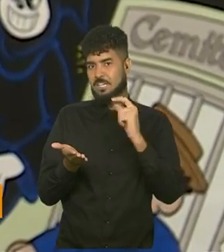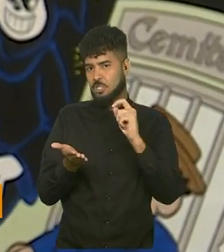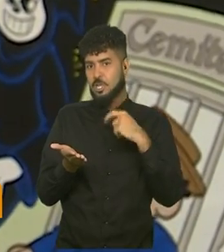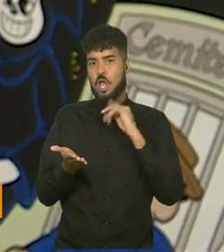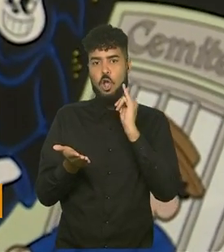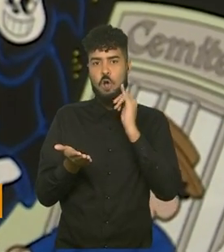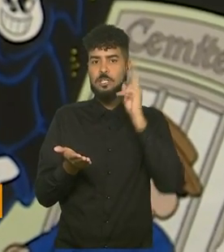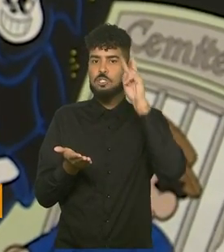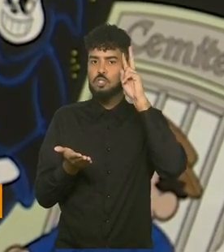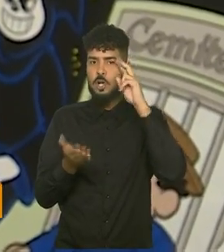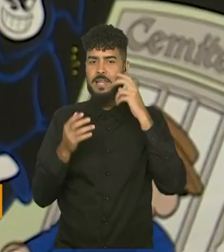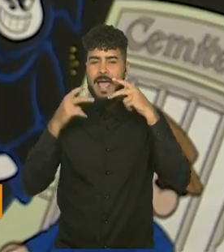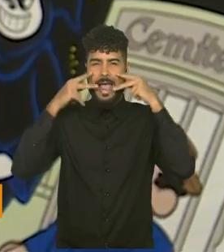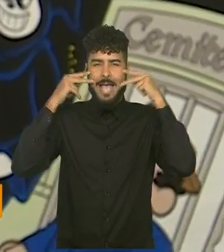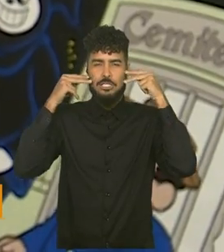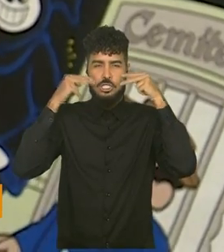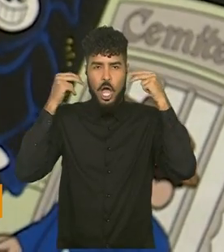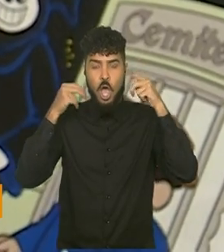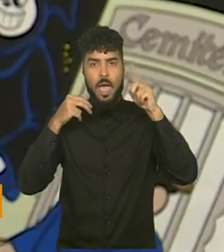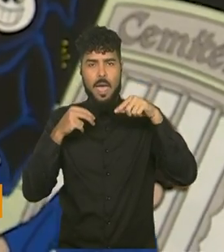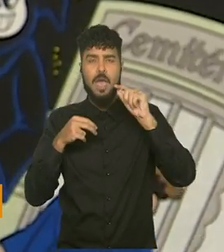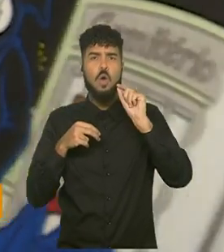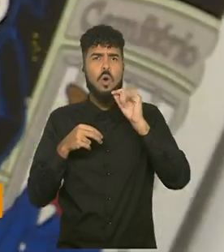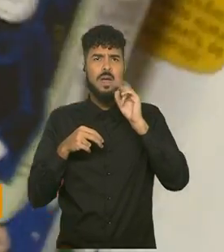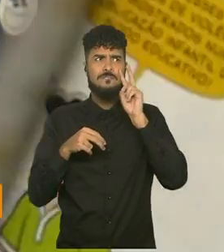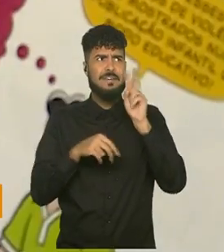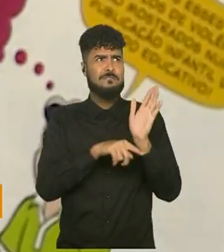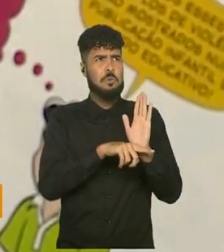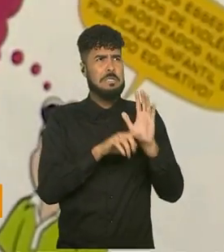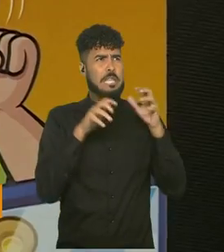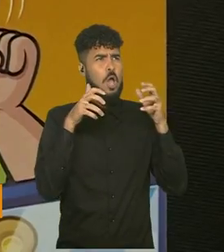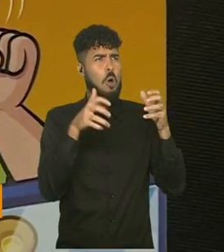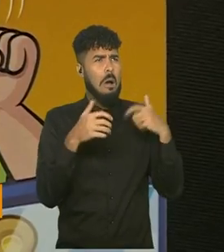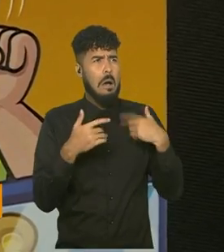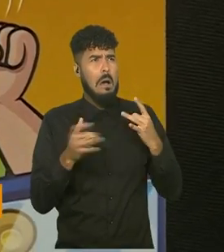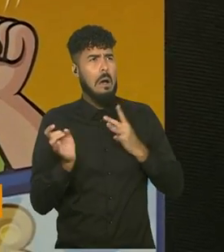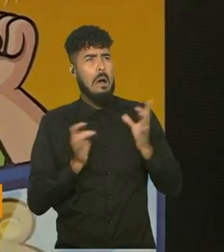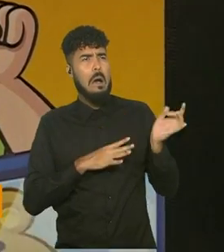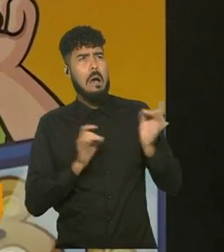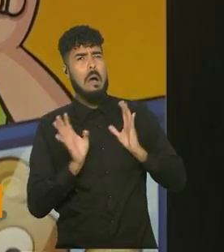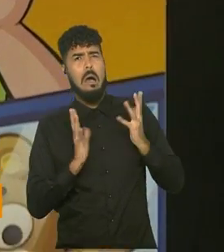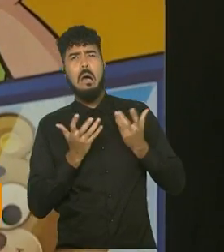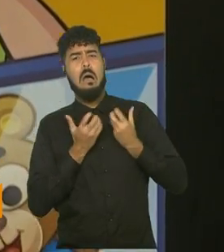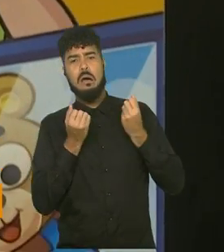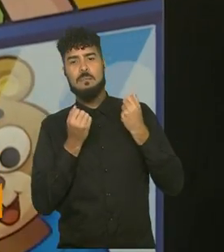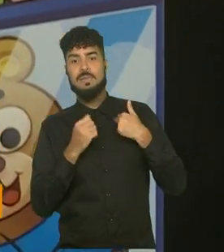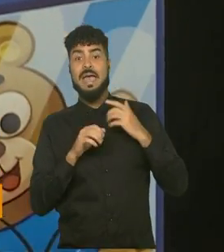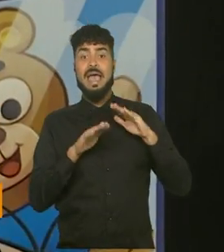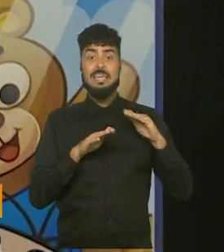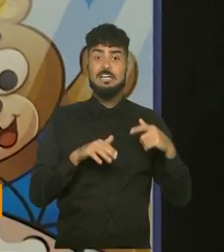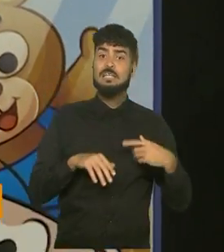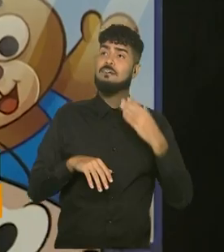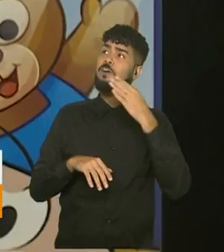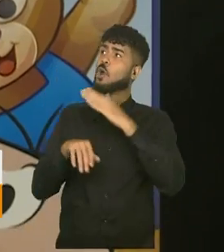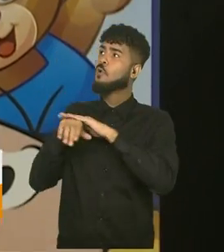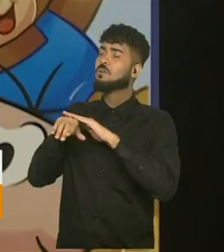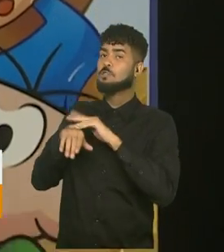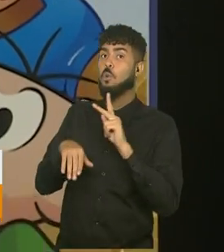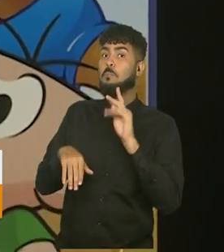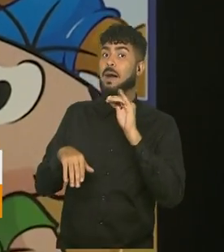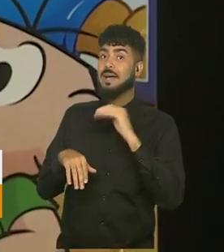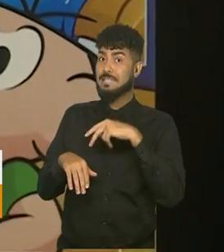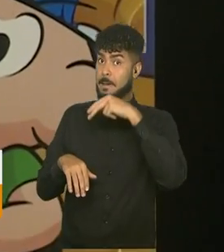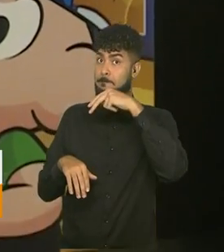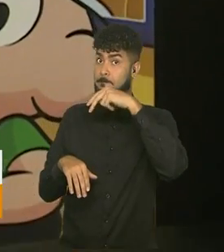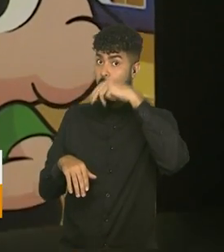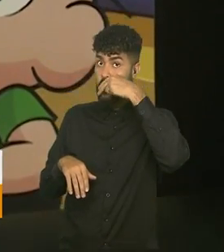Cascão, que assiste a um filme de terror e fica muito assustado. As crianças vão conversar com o pai da Mônica e ele